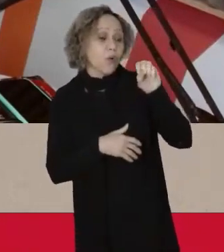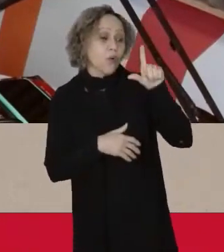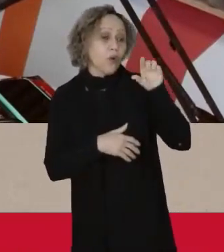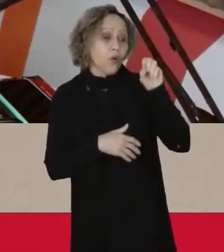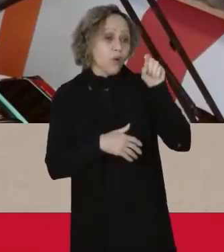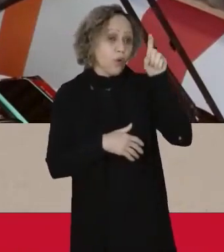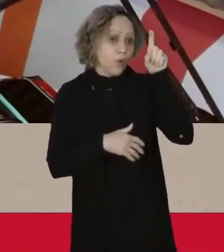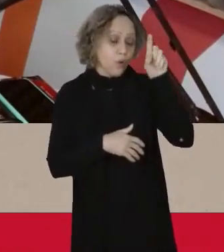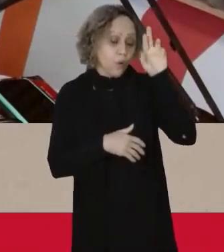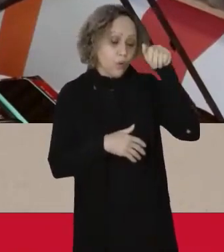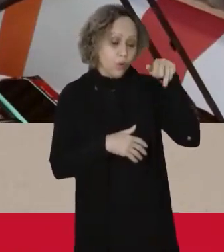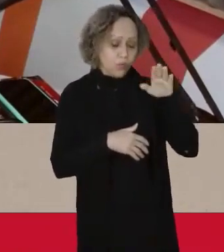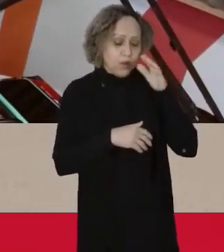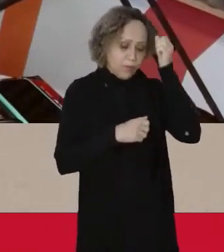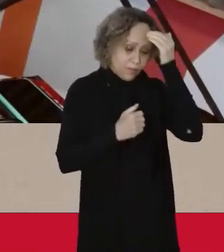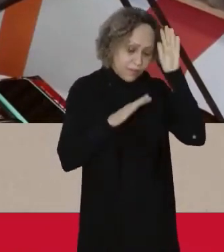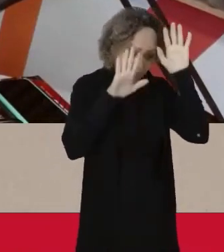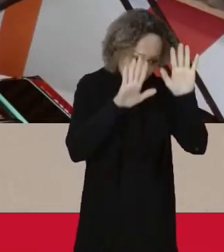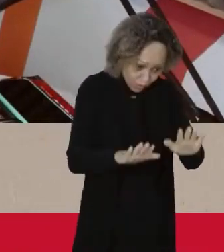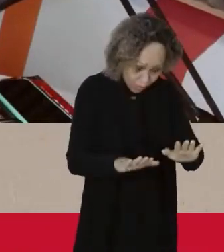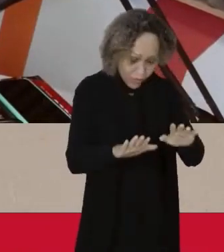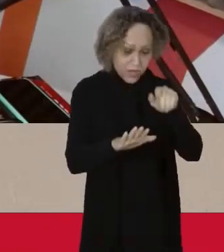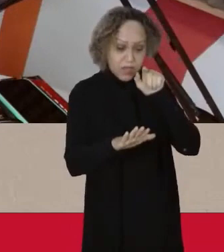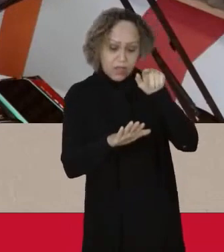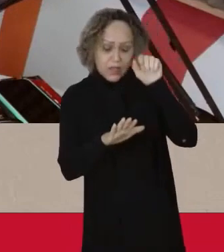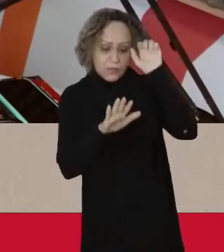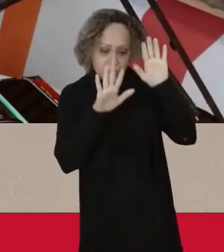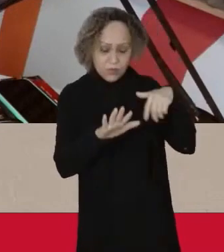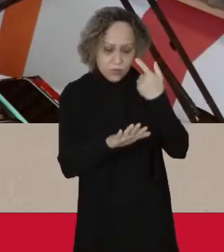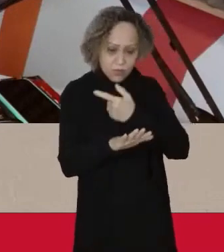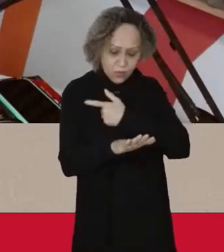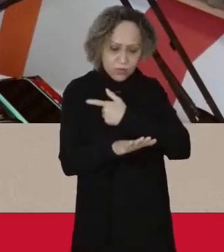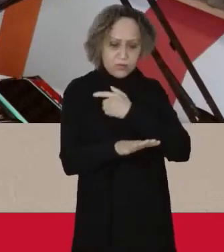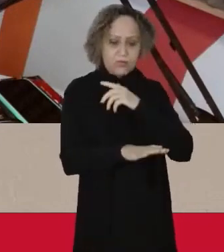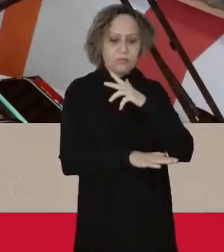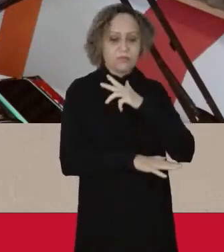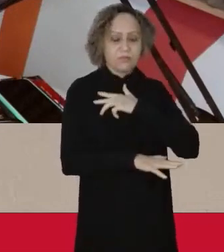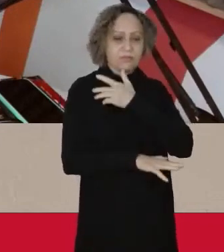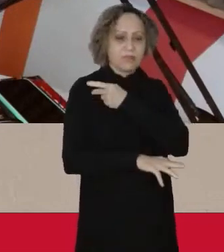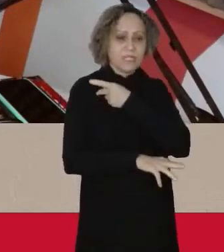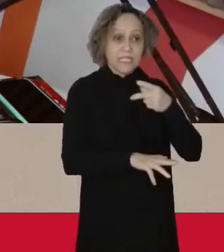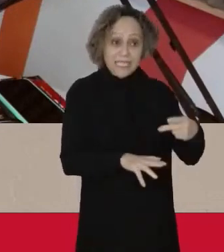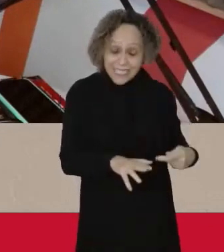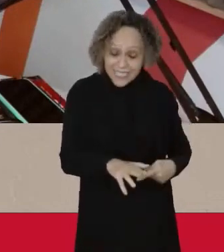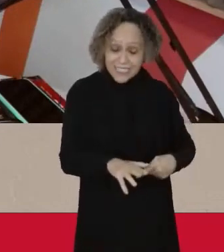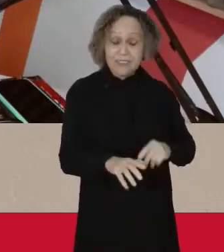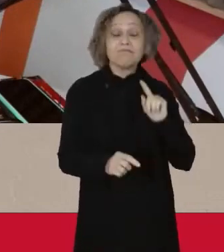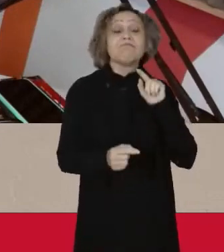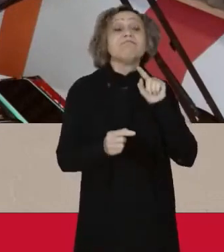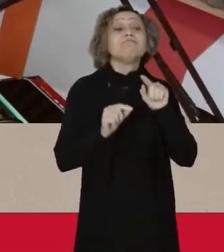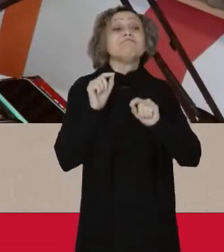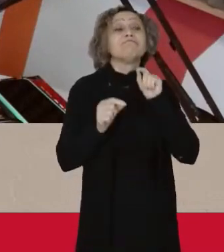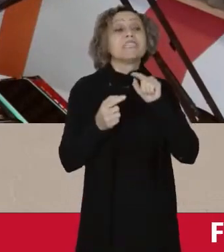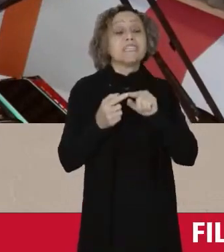que abençoe nosso presidente, para que esse nosso Brasil tenha a chance de uma qualidade